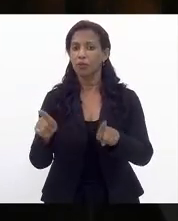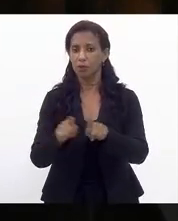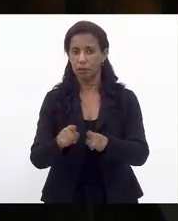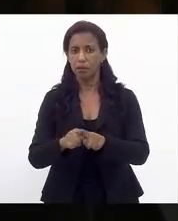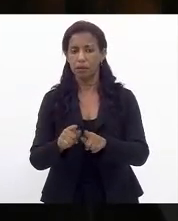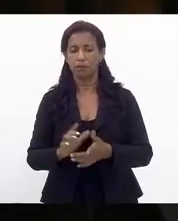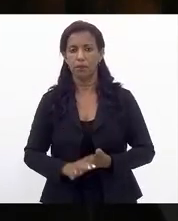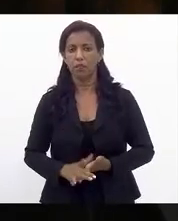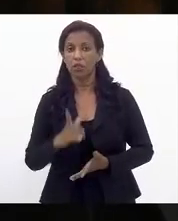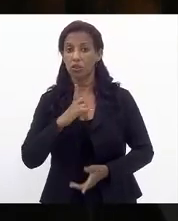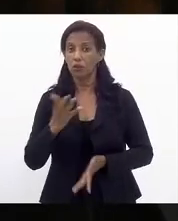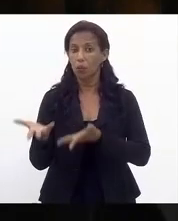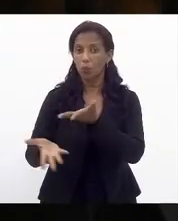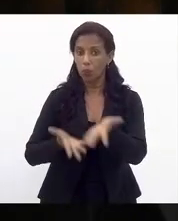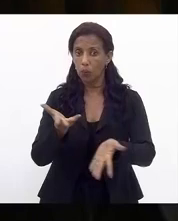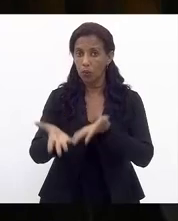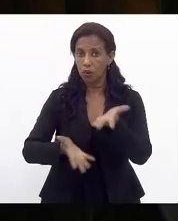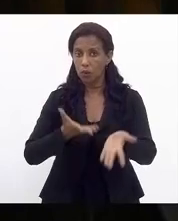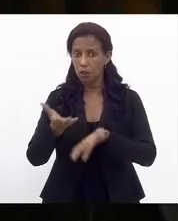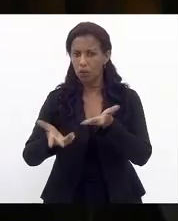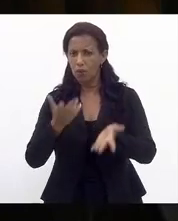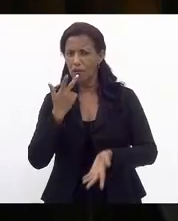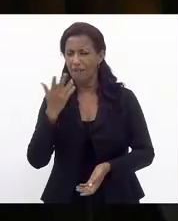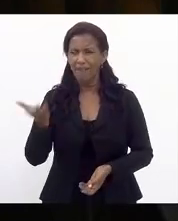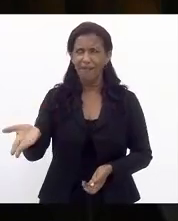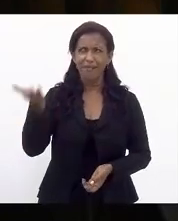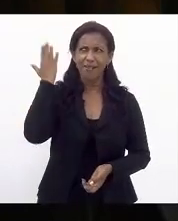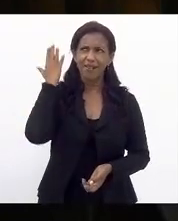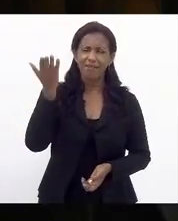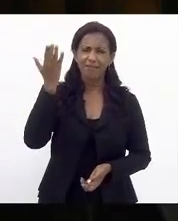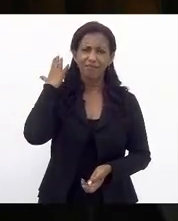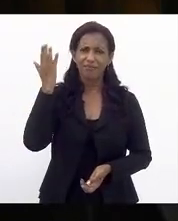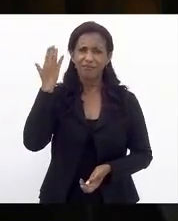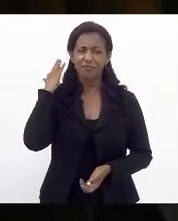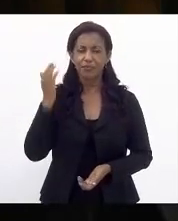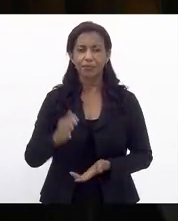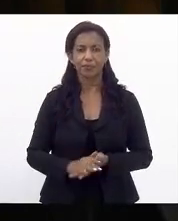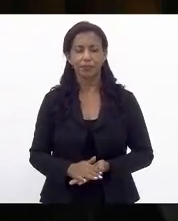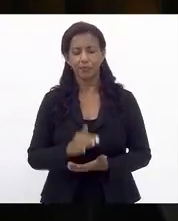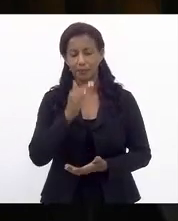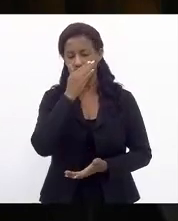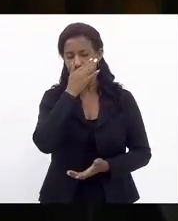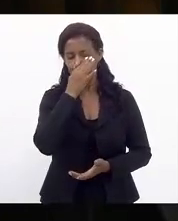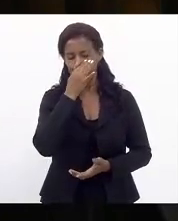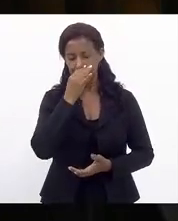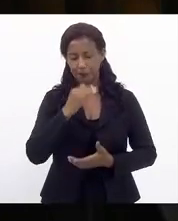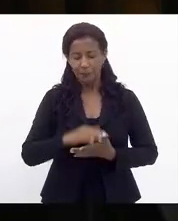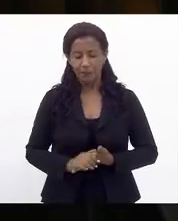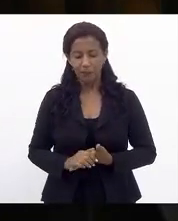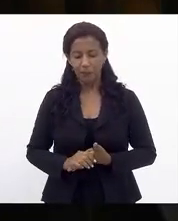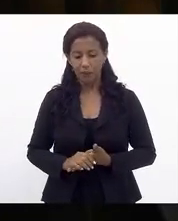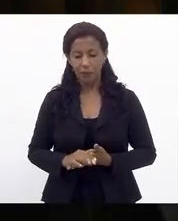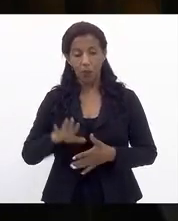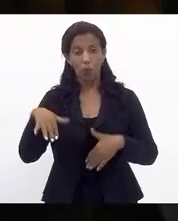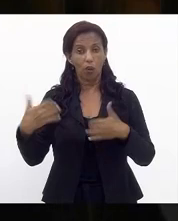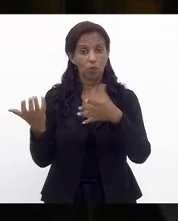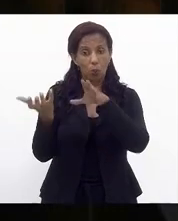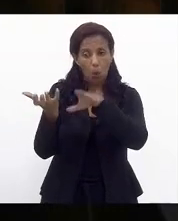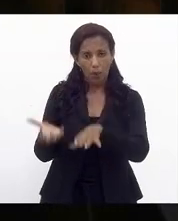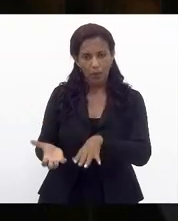nós tivemos o cuidado como falamos lá atrás lá na quando o congresso